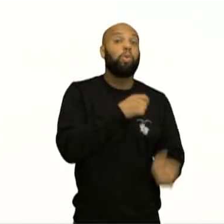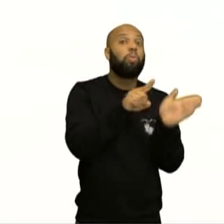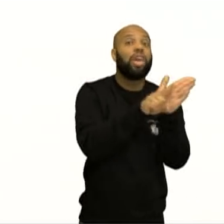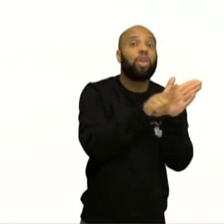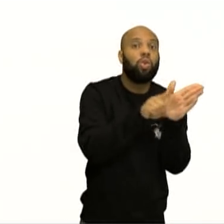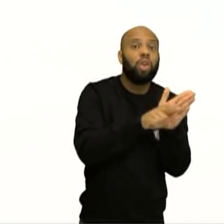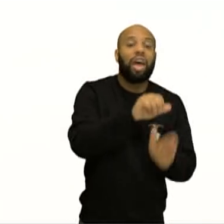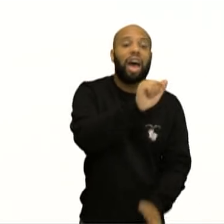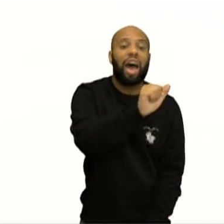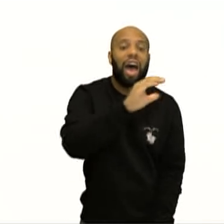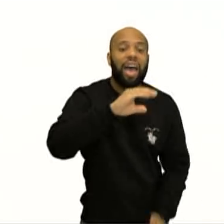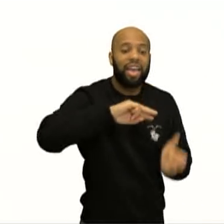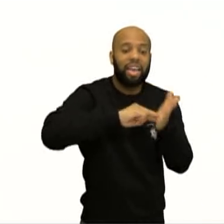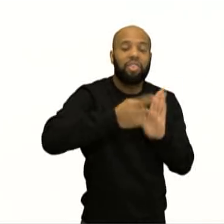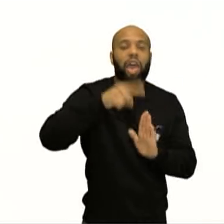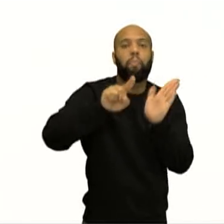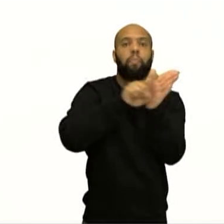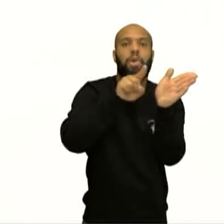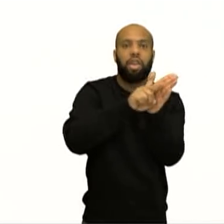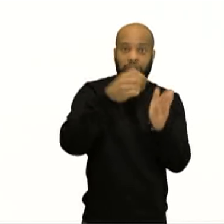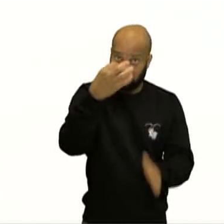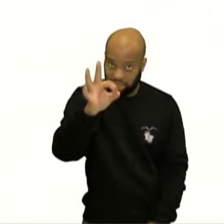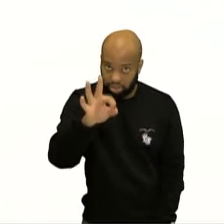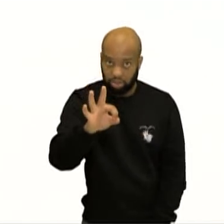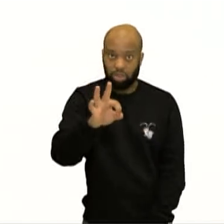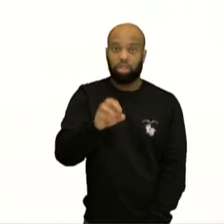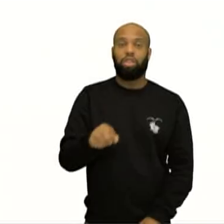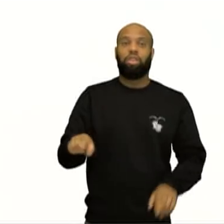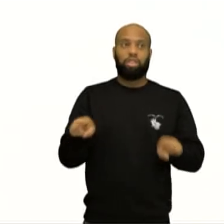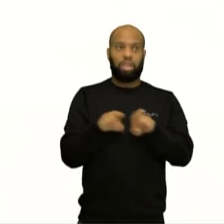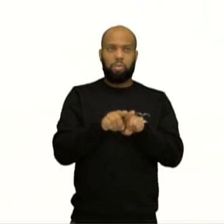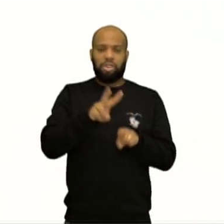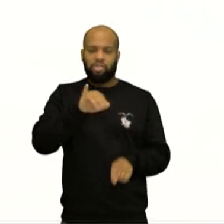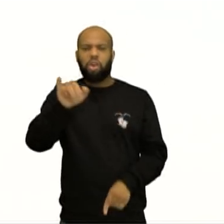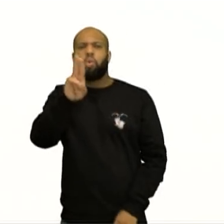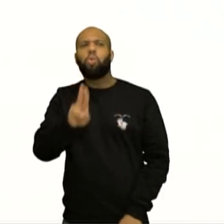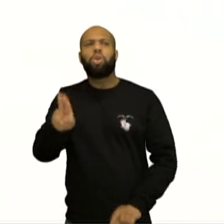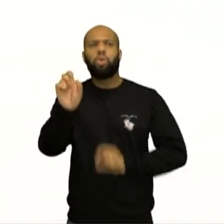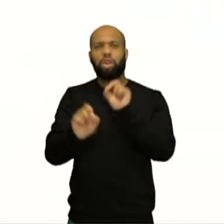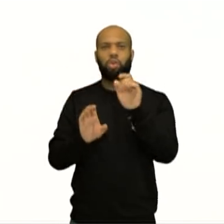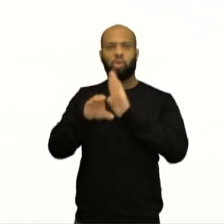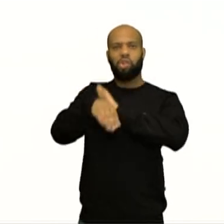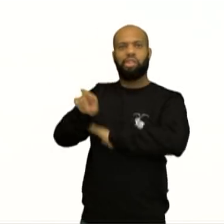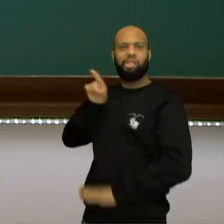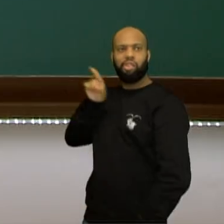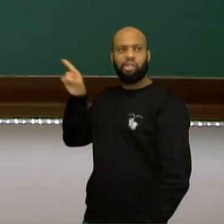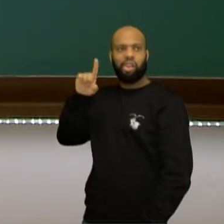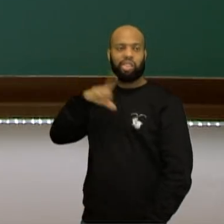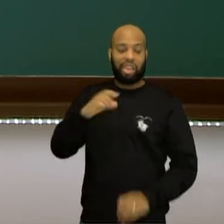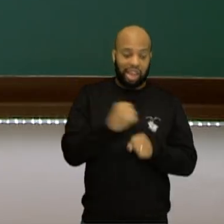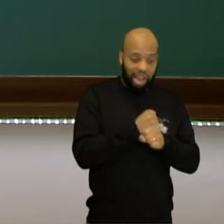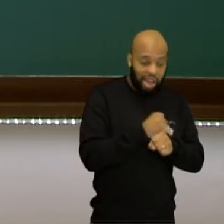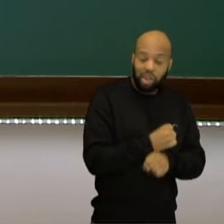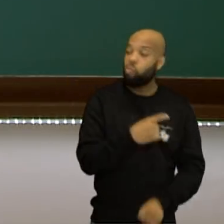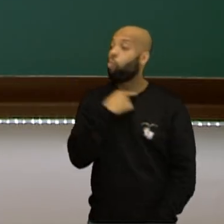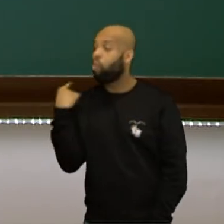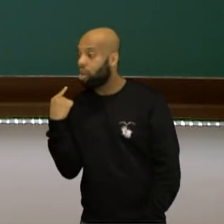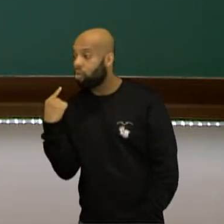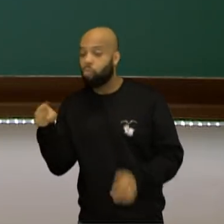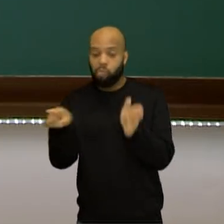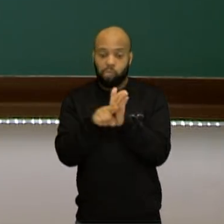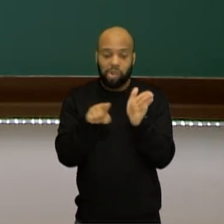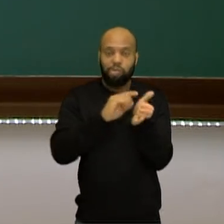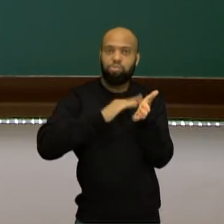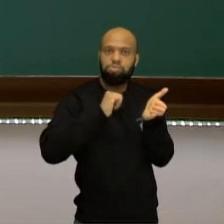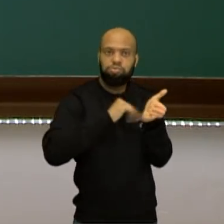que lembrar de pôr o sinal de menos na frente. E o que vocês vão aplicar aqui? Esse conceito, ano da morte menos